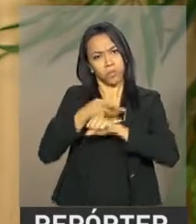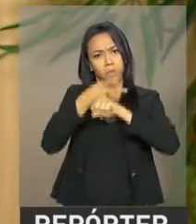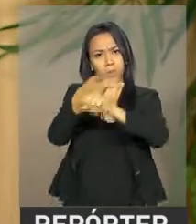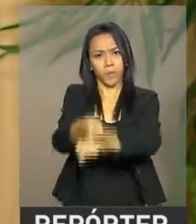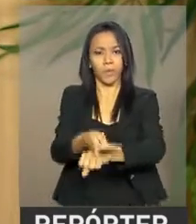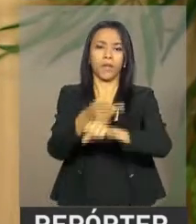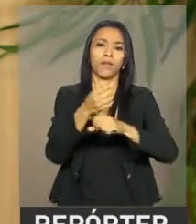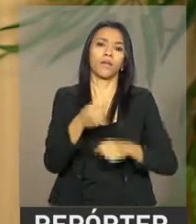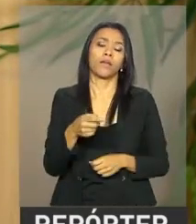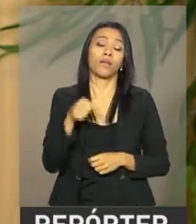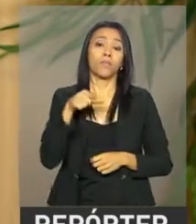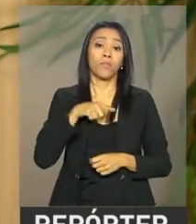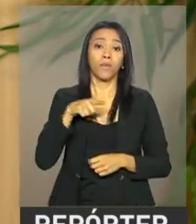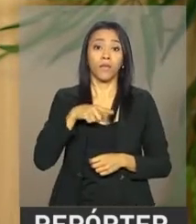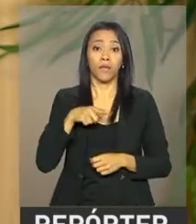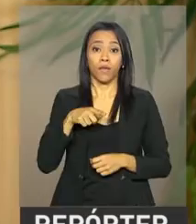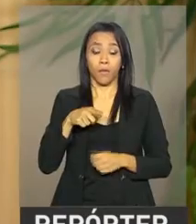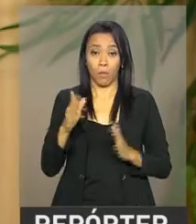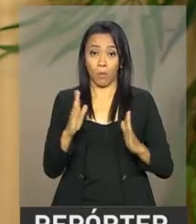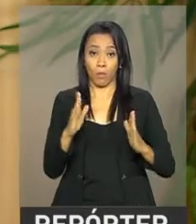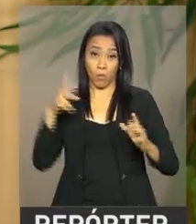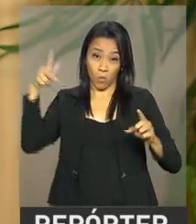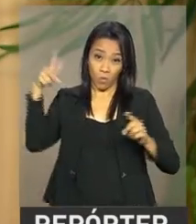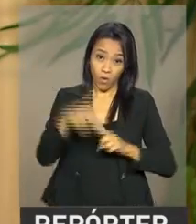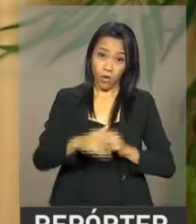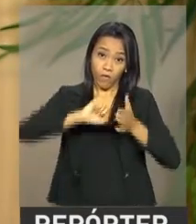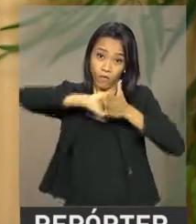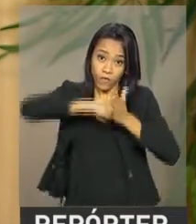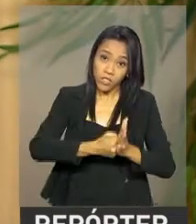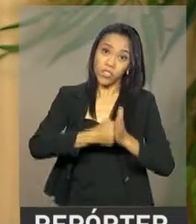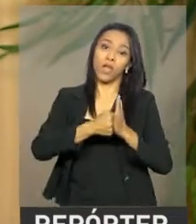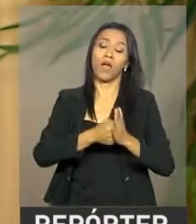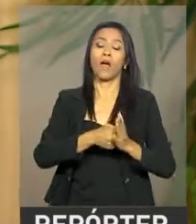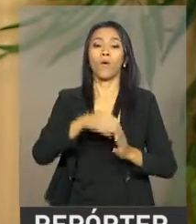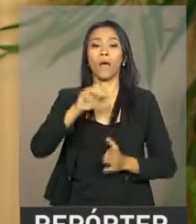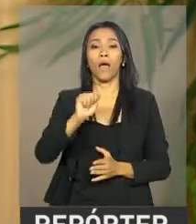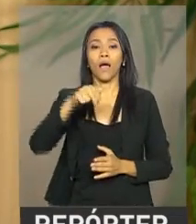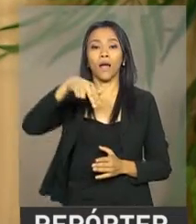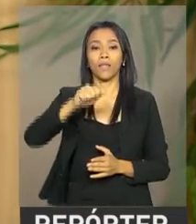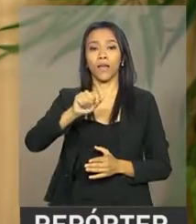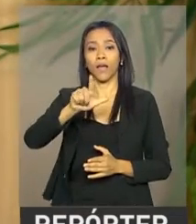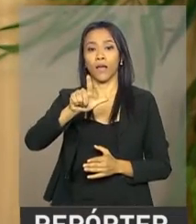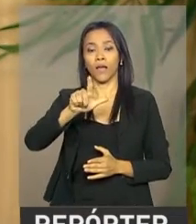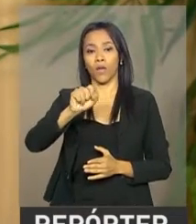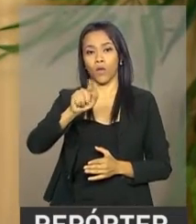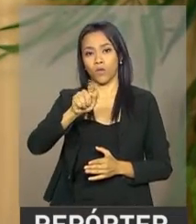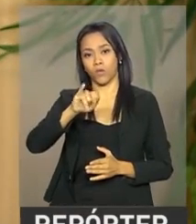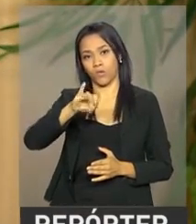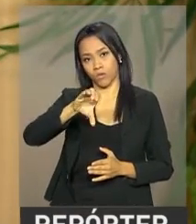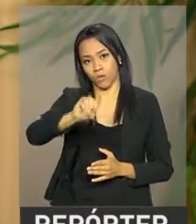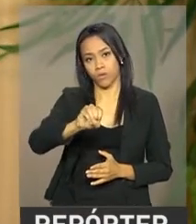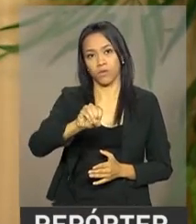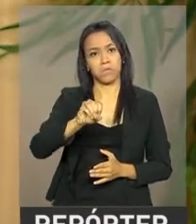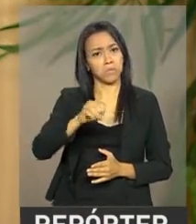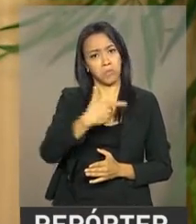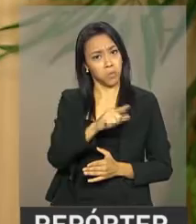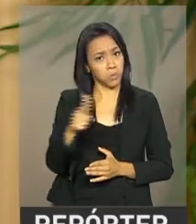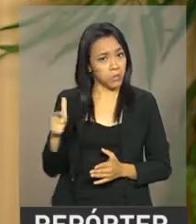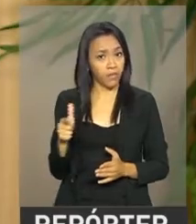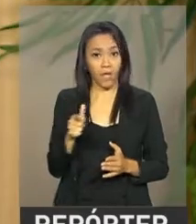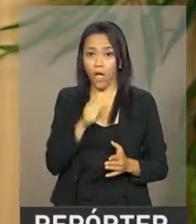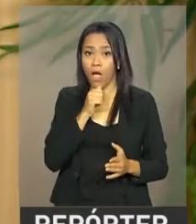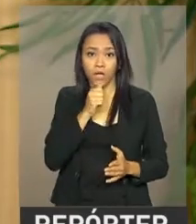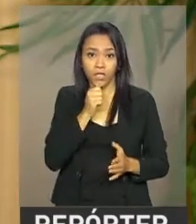a data que está prevista para cortar o sinal analógico, quem não estiver realmente com a sua